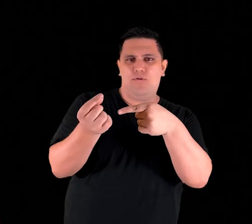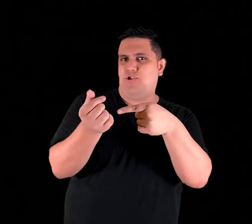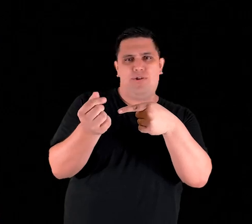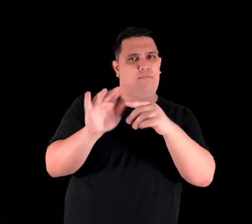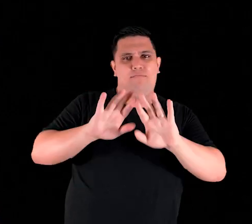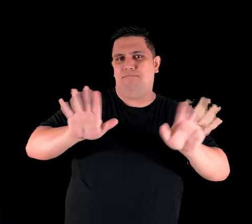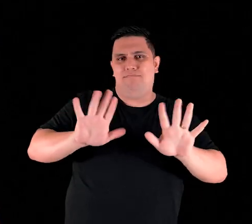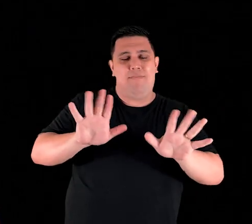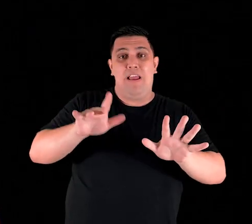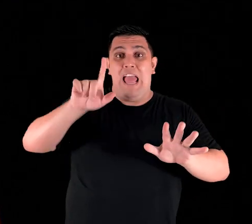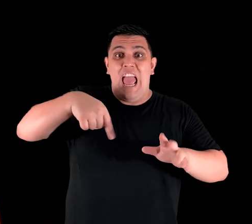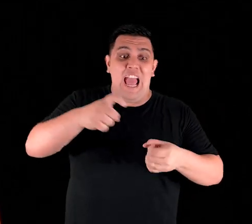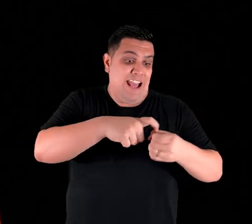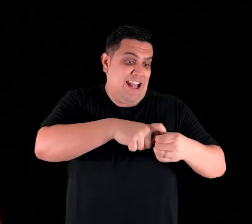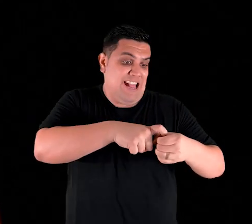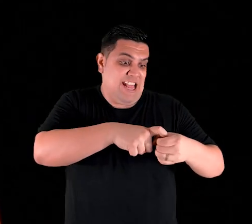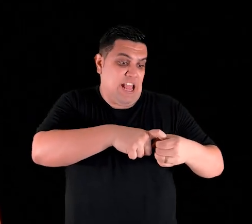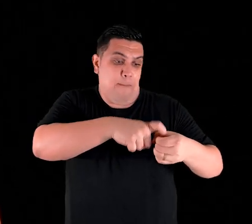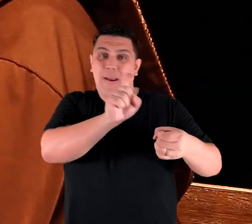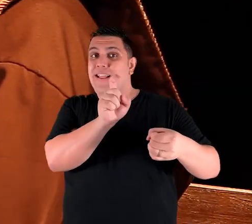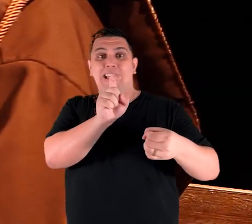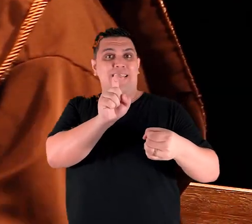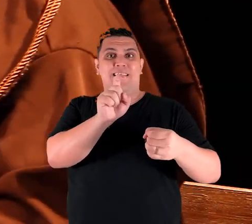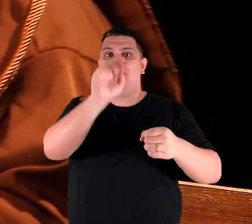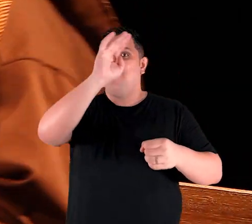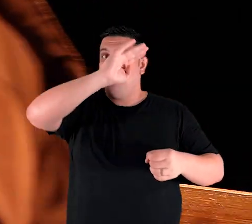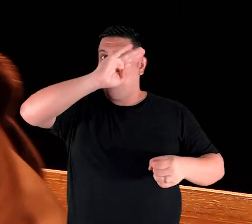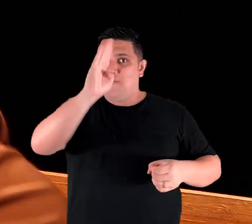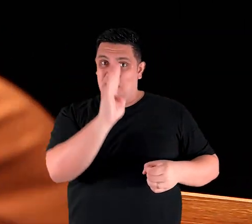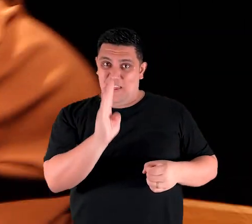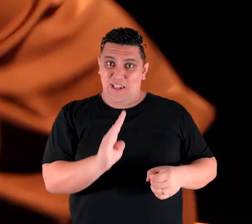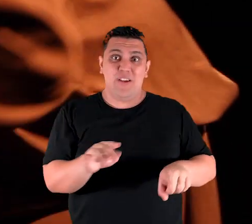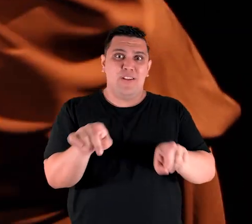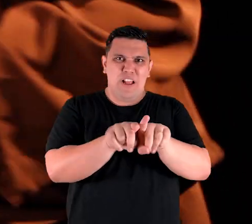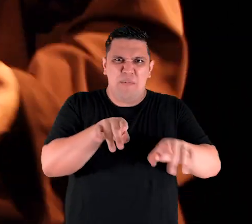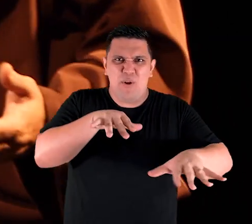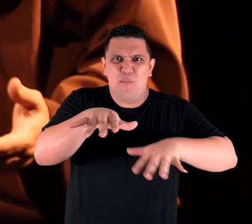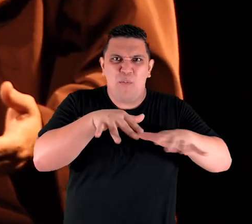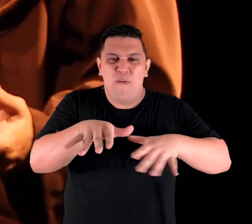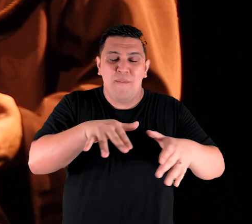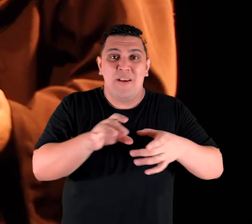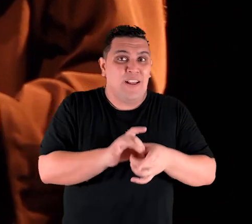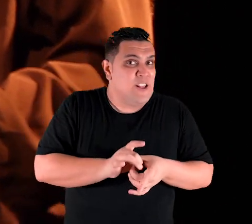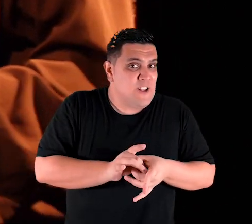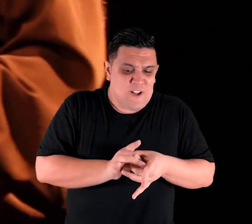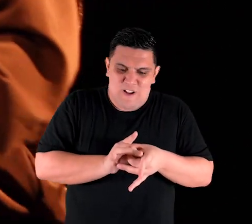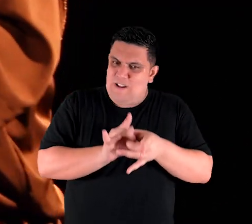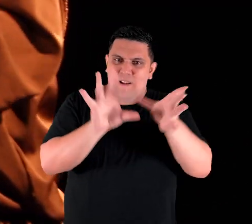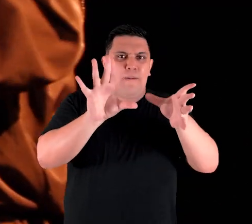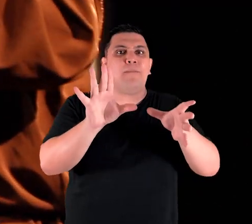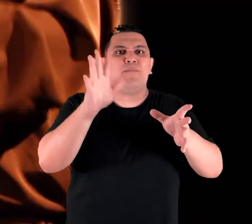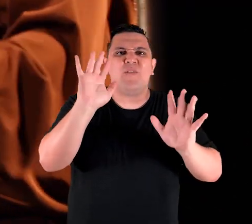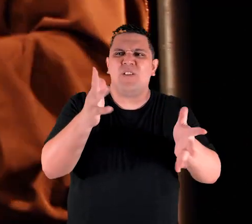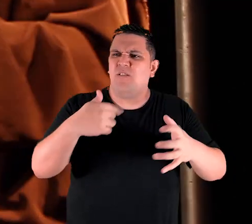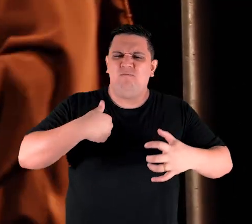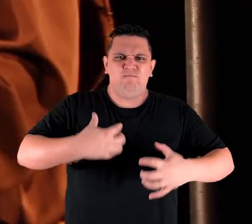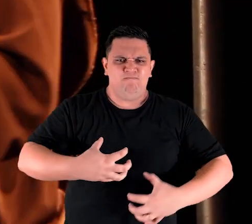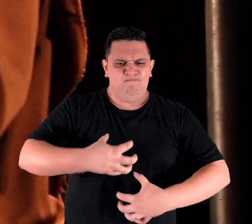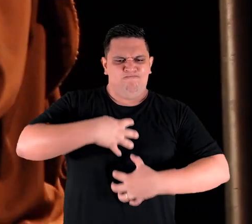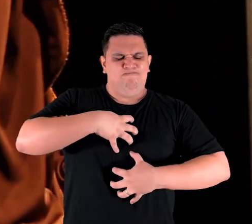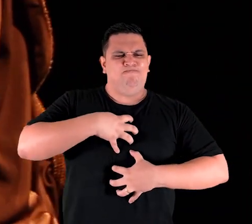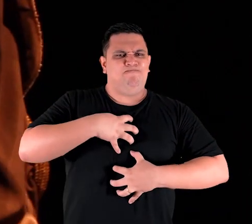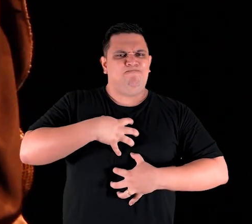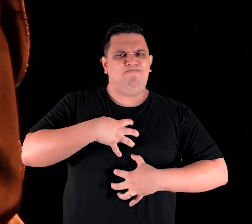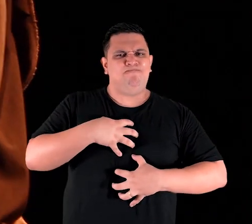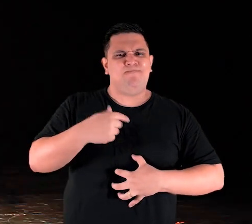A independência do Brasil e todo aquele movimento de liberdade já mexiam